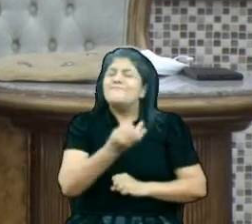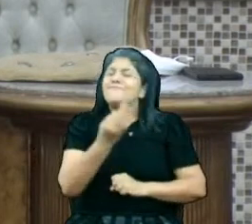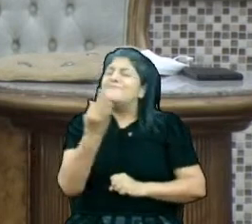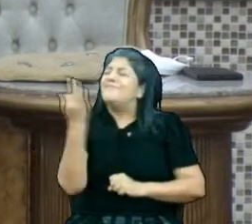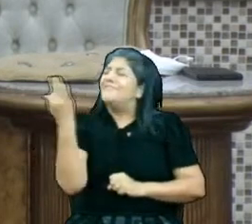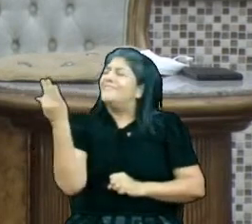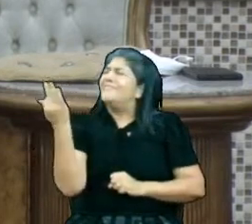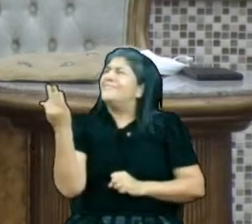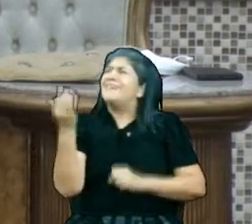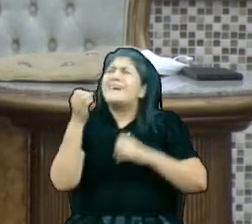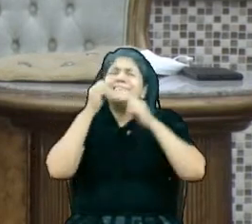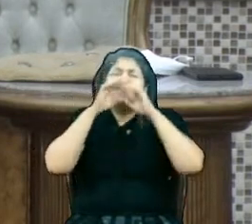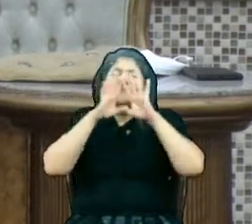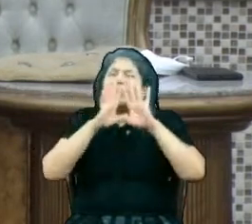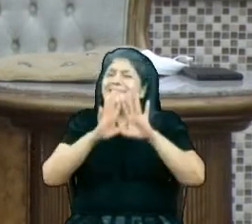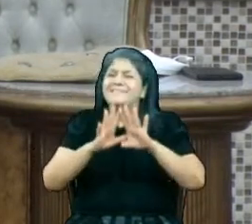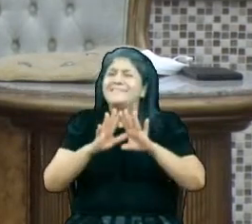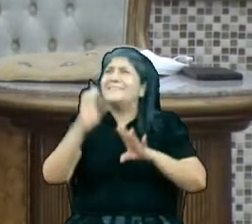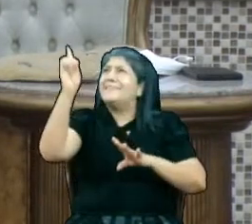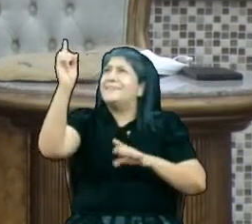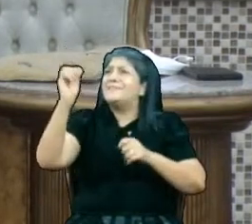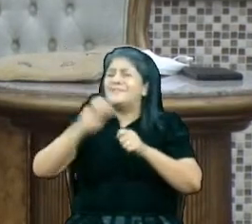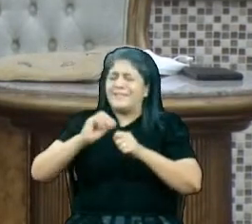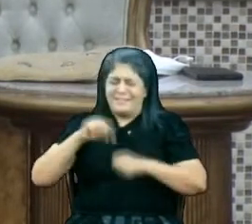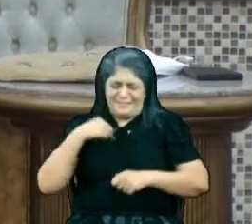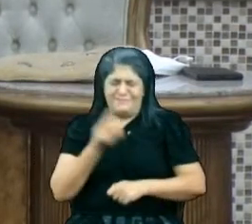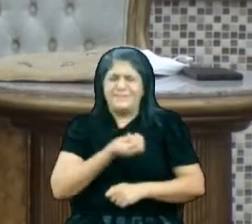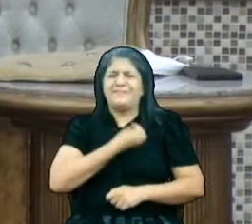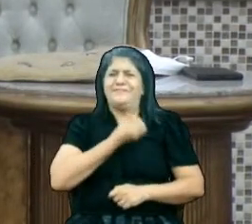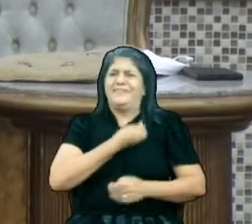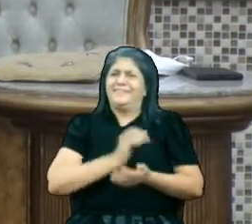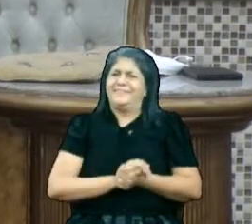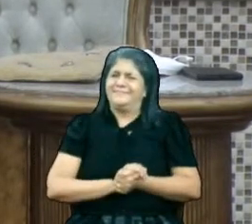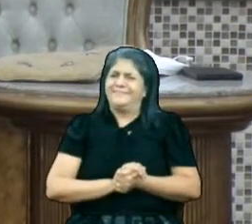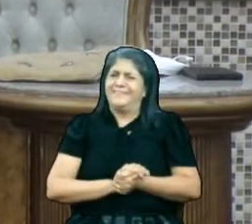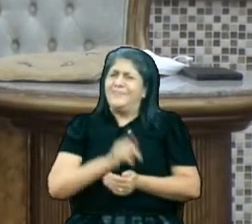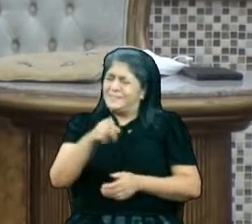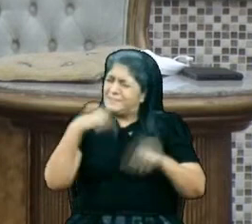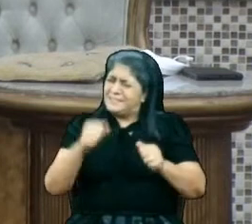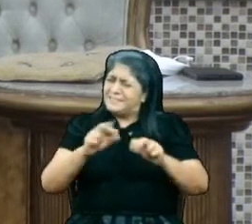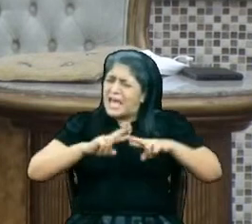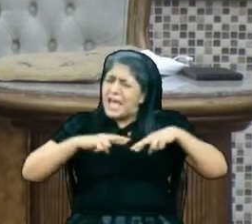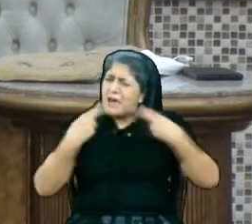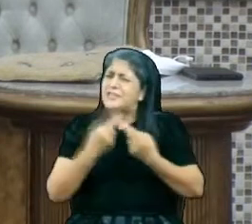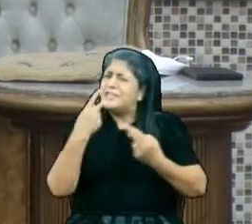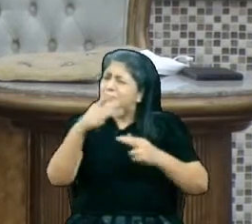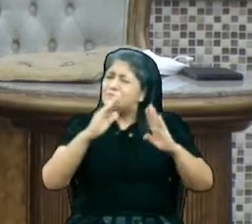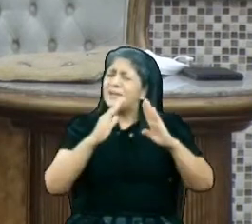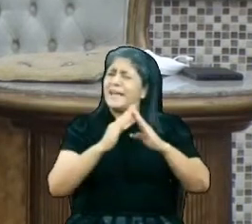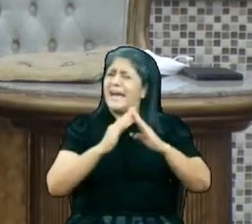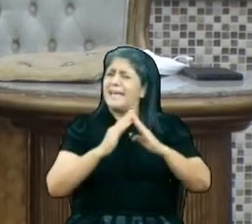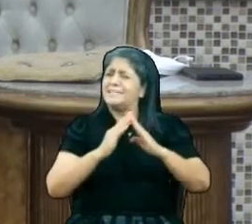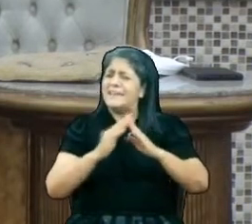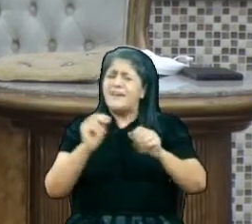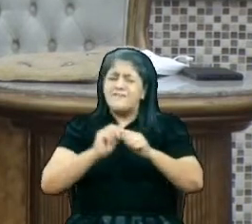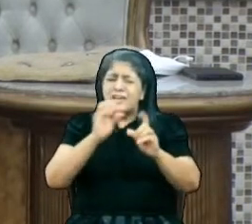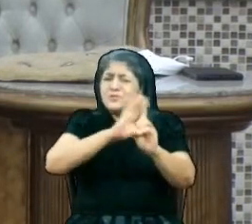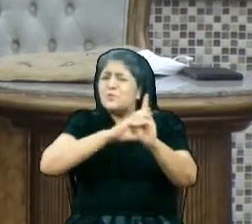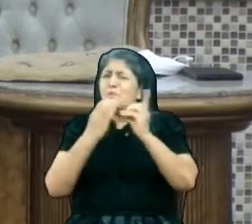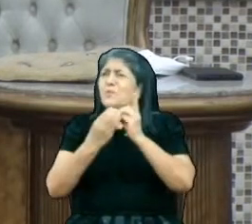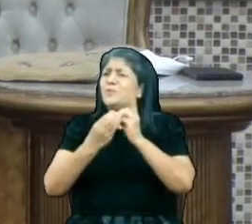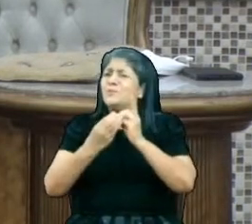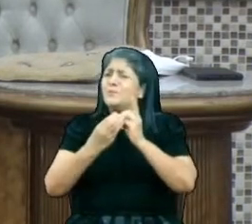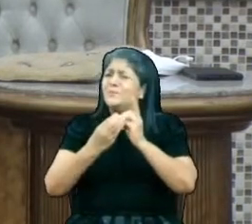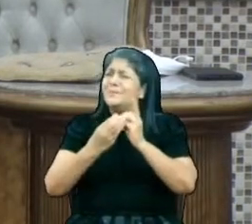contar Esse é o alguém lá em sua casa é Una alguém lá em sua casa faça alguma